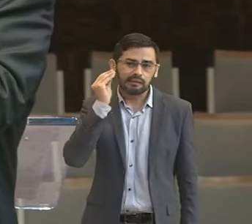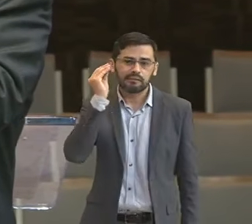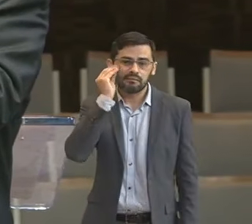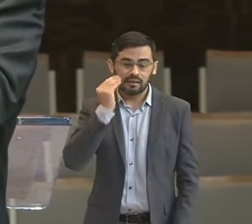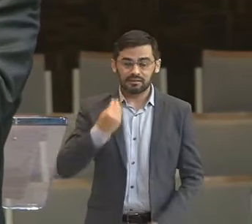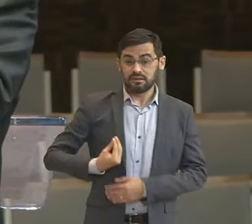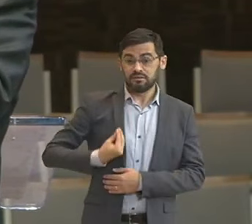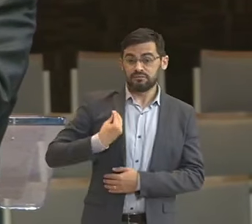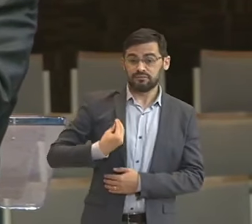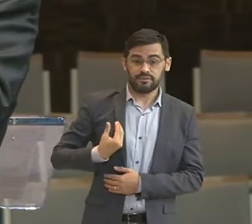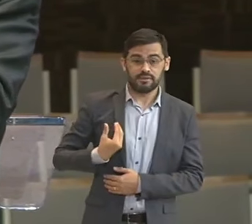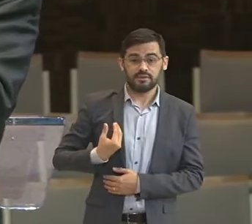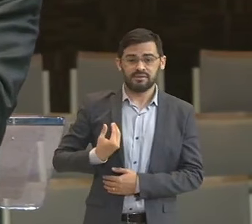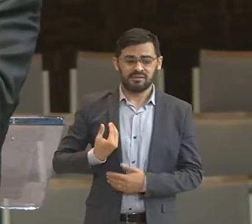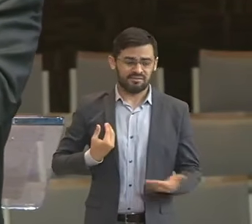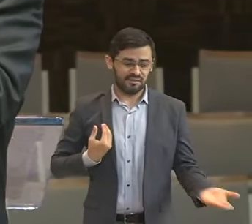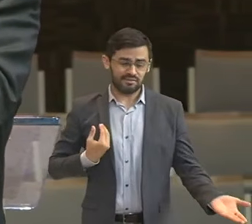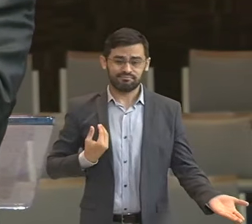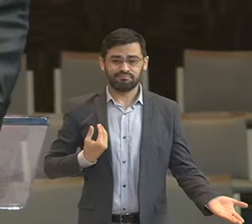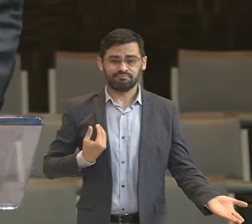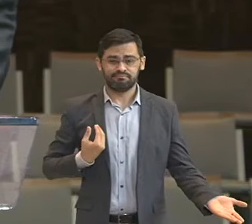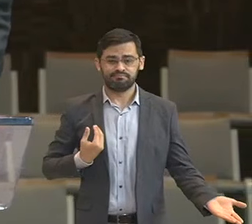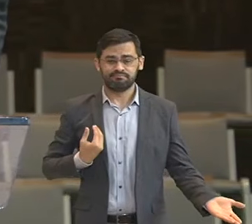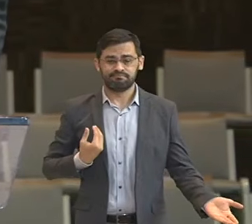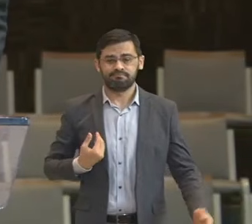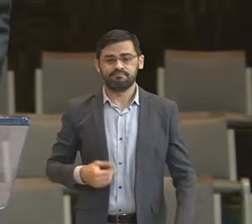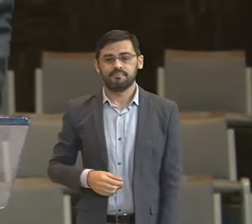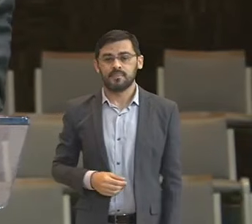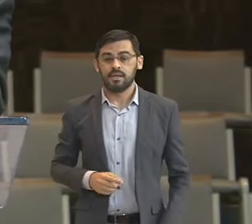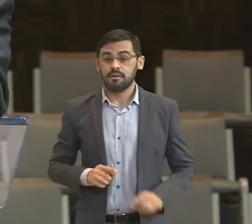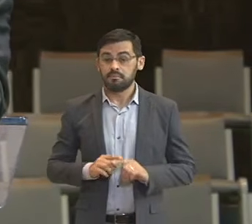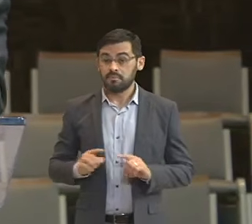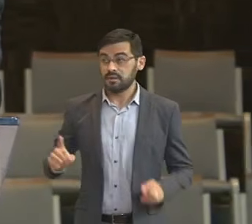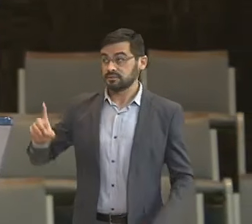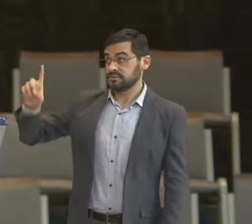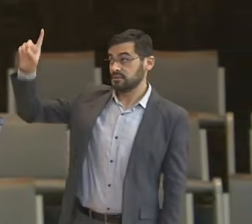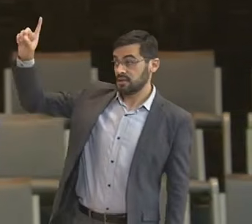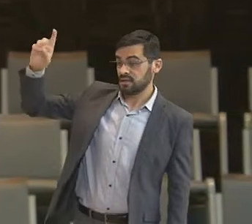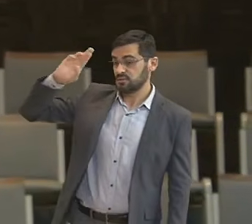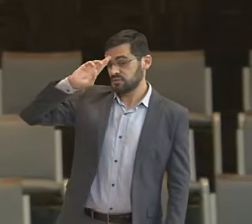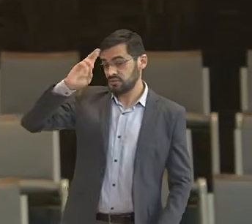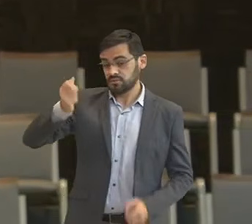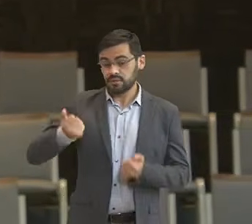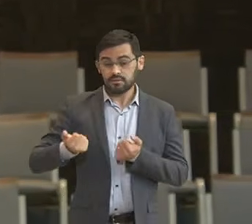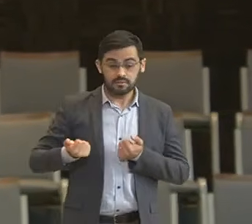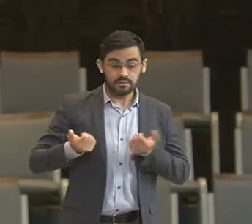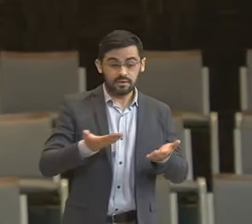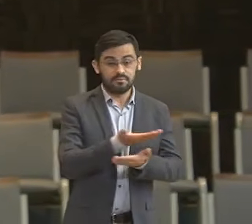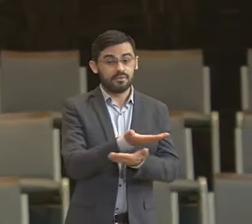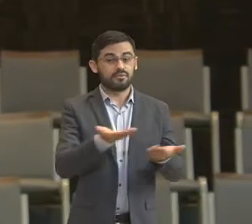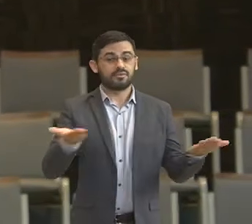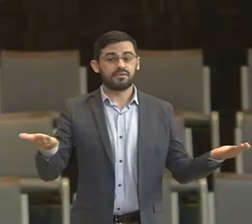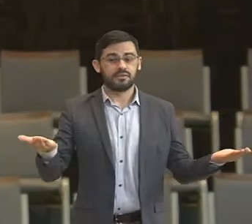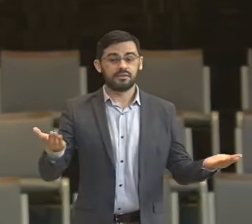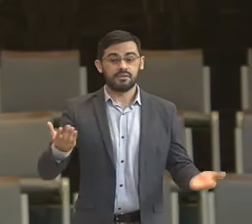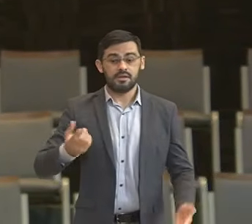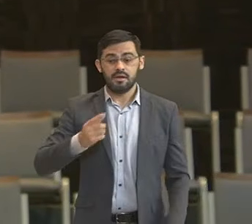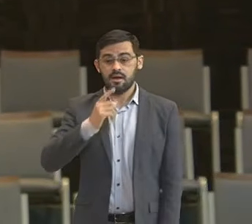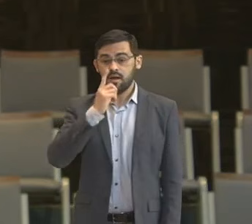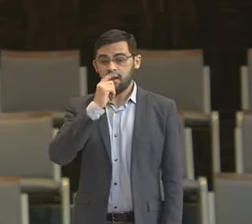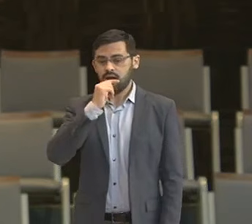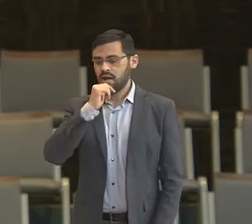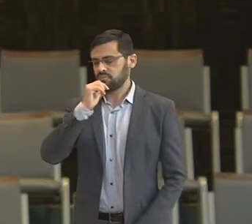sobreviver com essa água, quando eu, o Senhor, estou oferecendo a você água